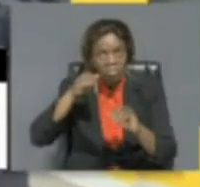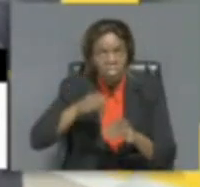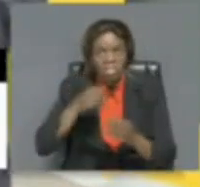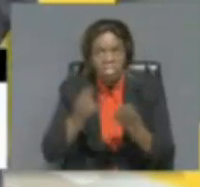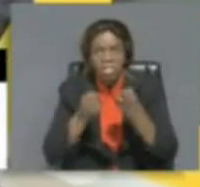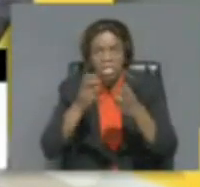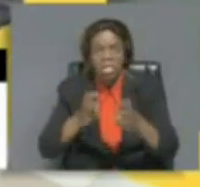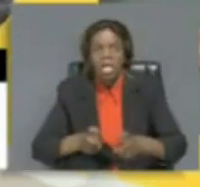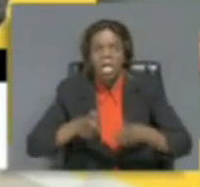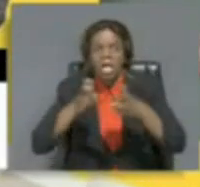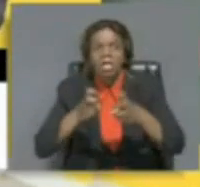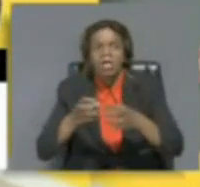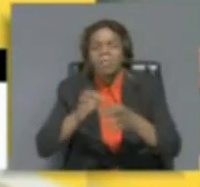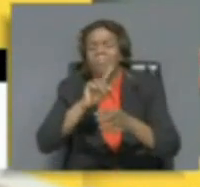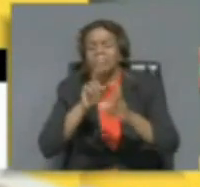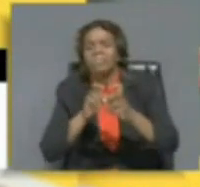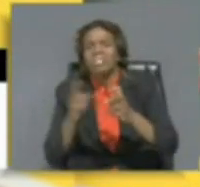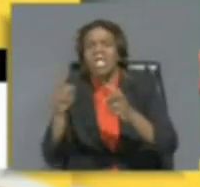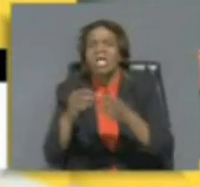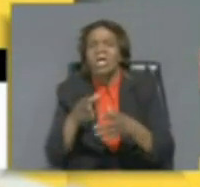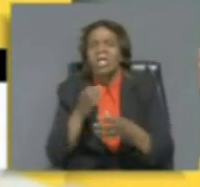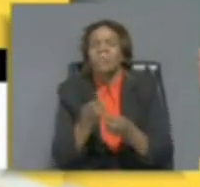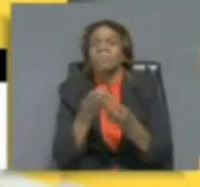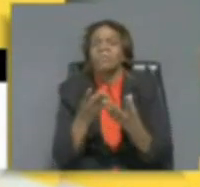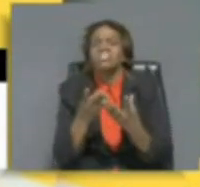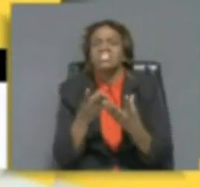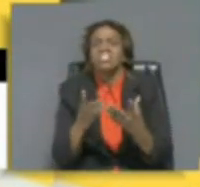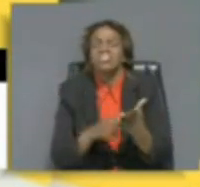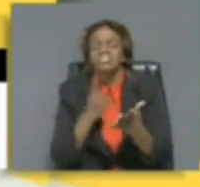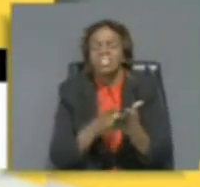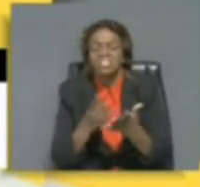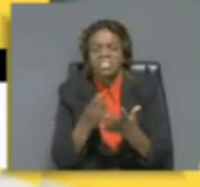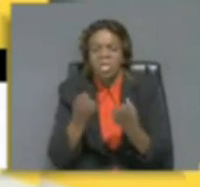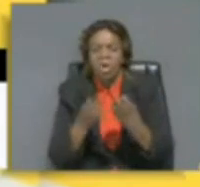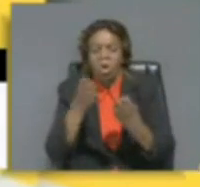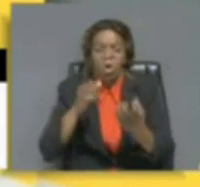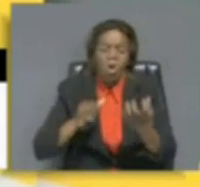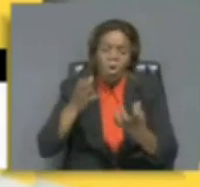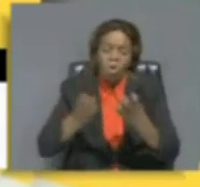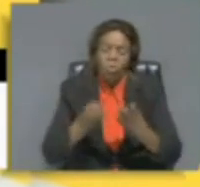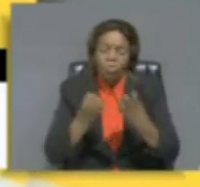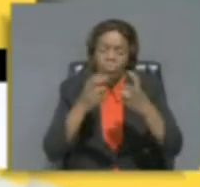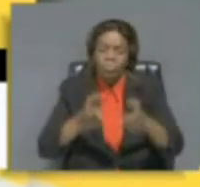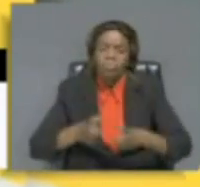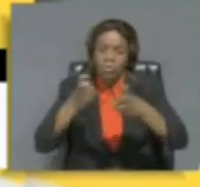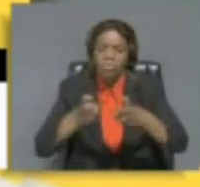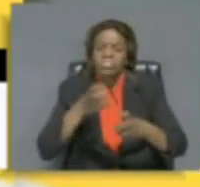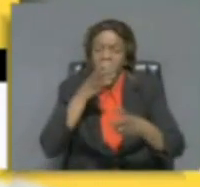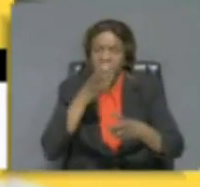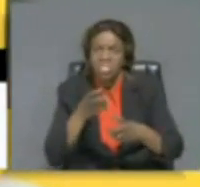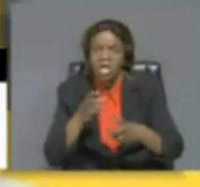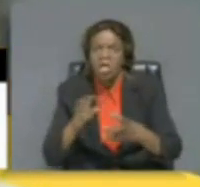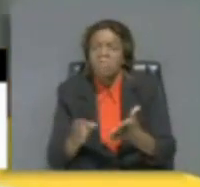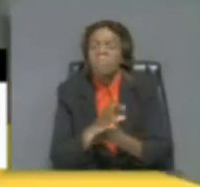Portanto, até agora, quantas viagens já se foram feitas e quantas faltam, Augusto Osório? Boa tarde. Olha, boa